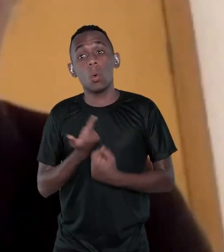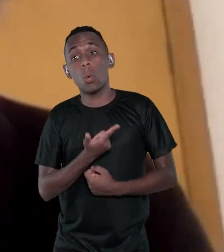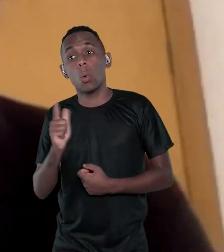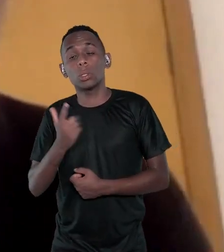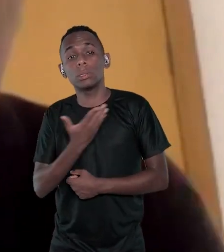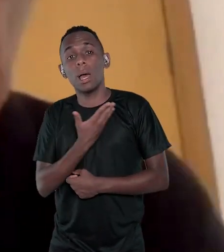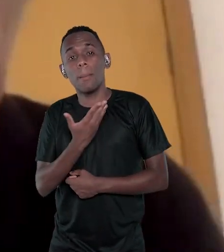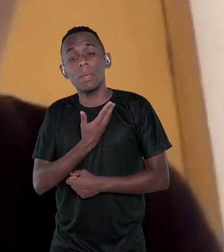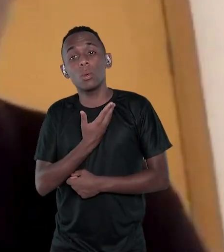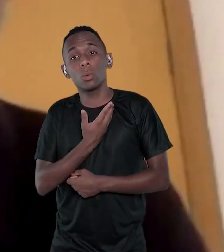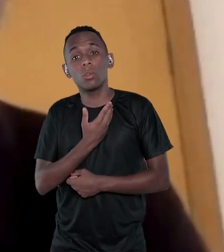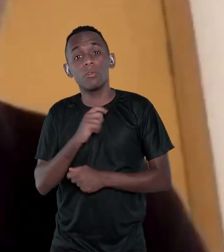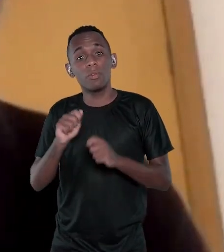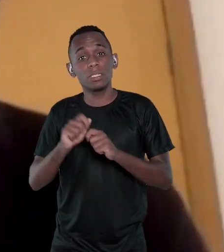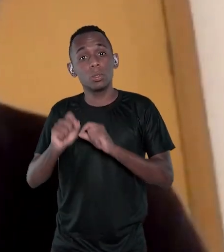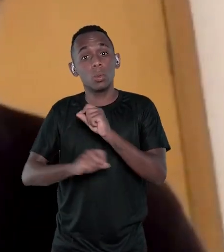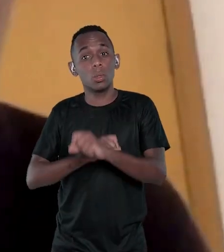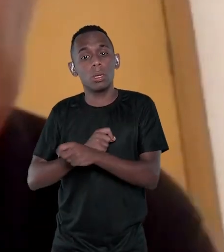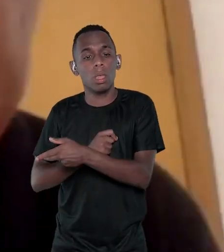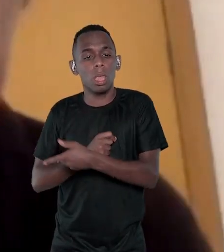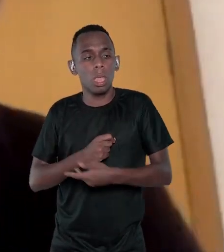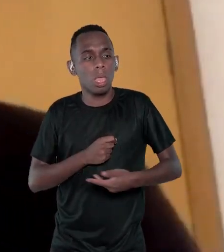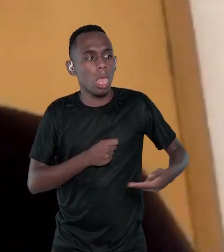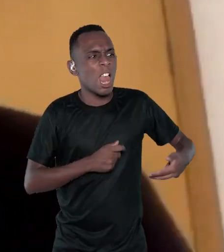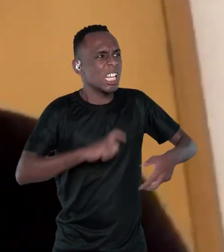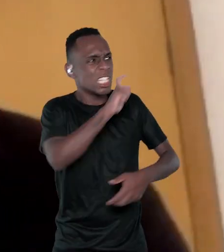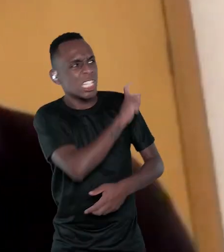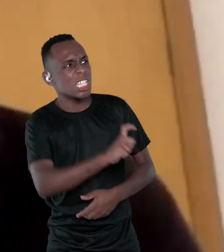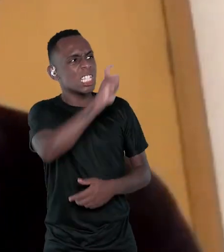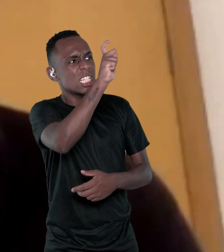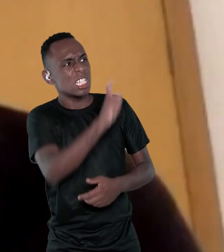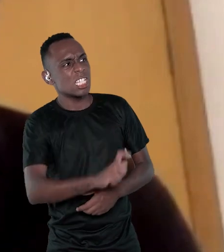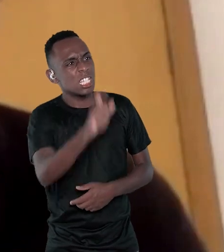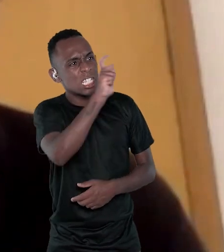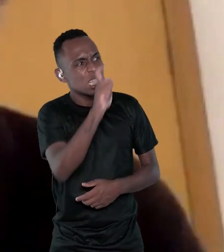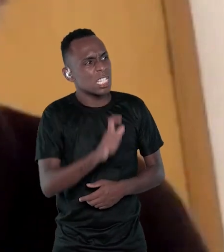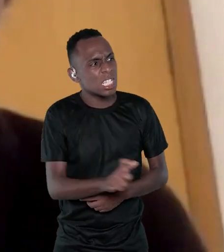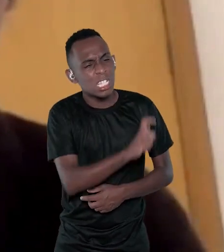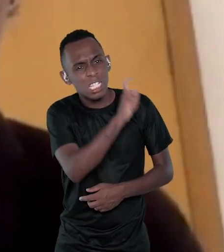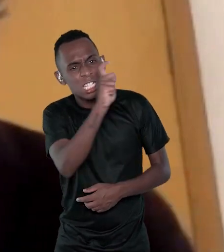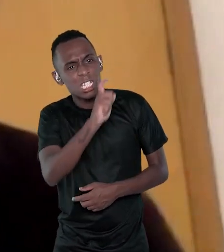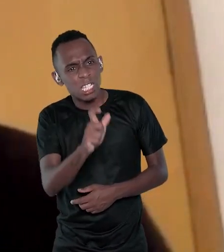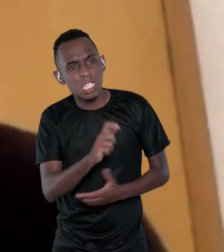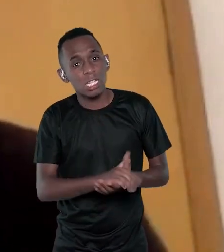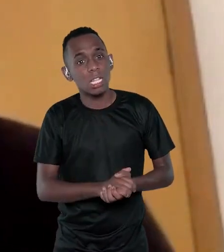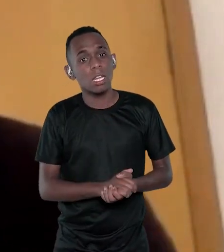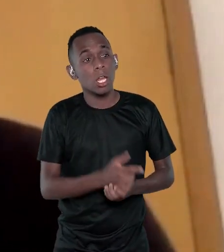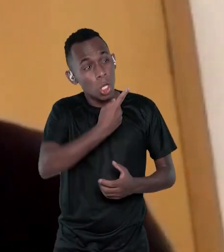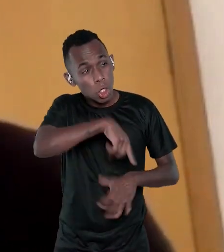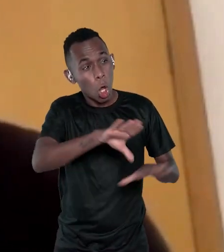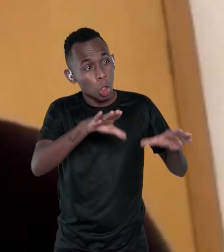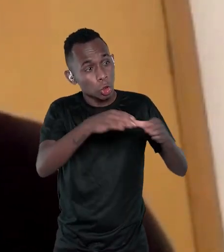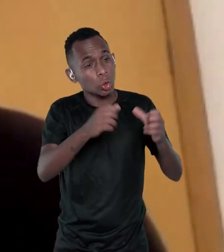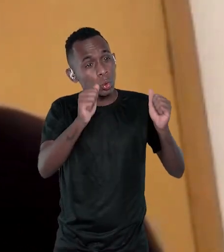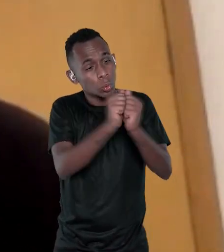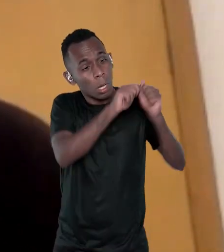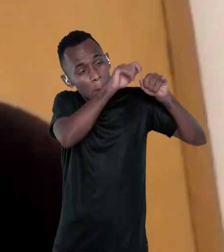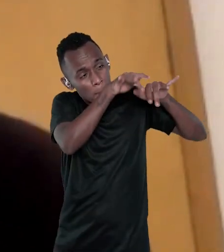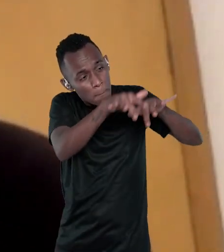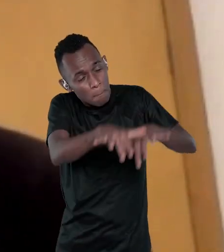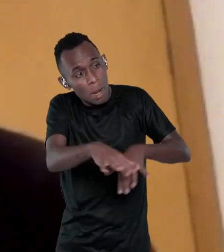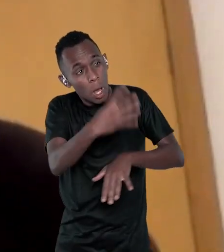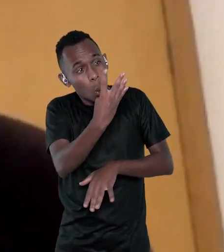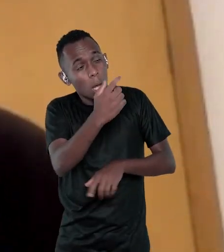o outro companheiro, colega, pichava no ônibus, passeata,